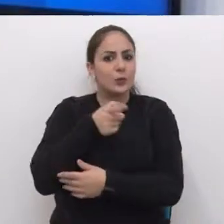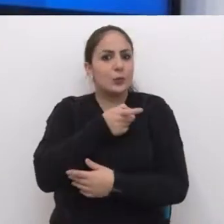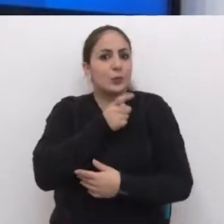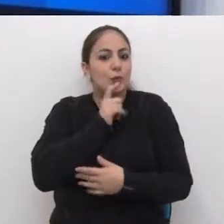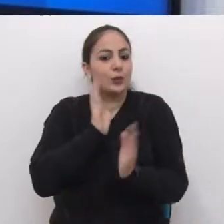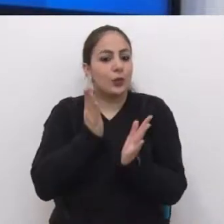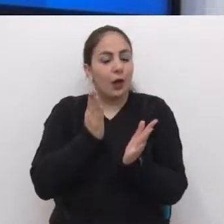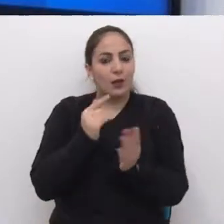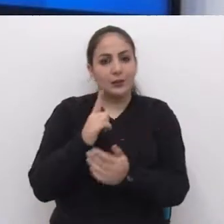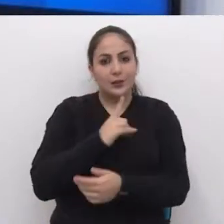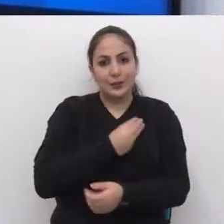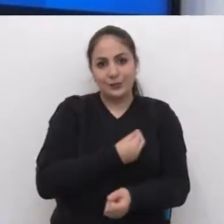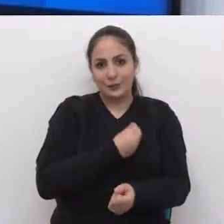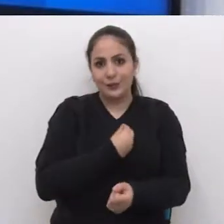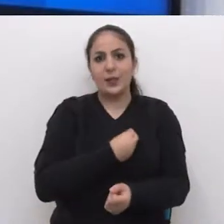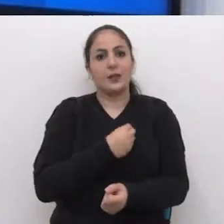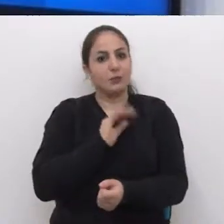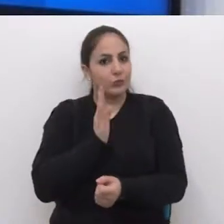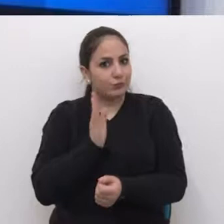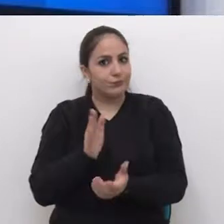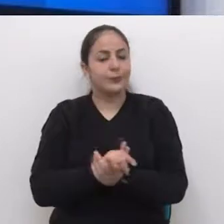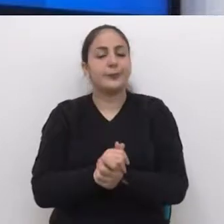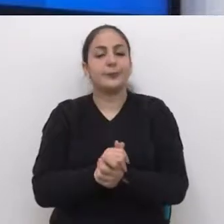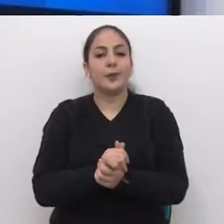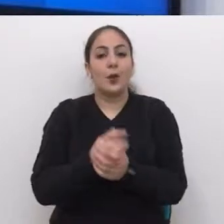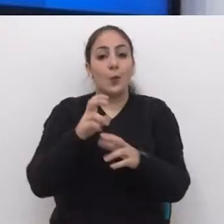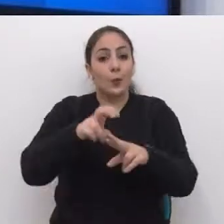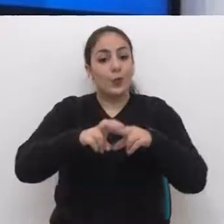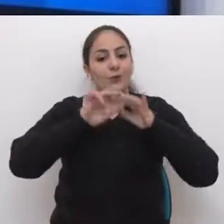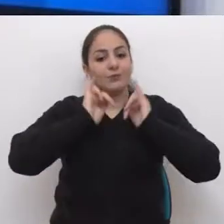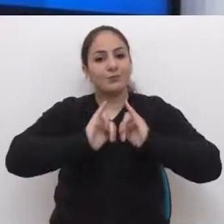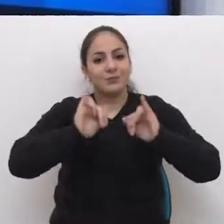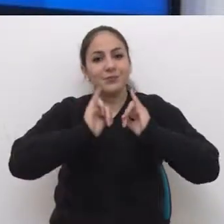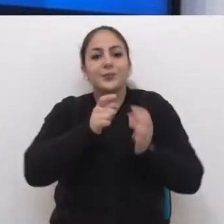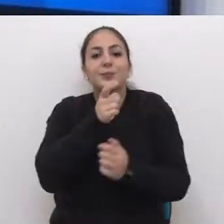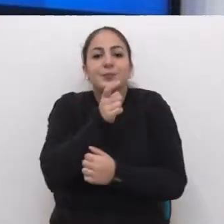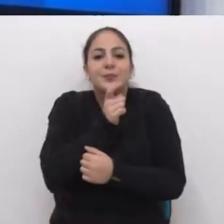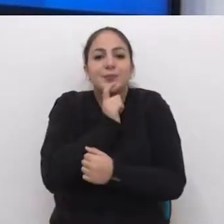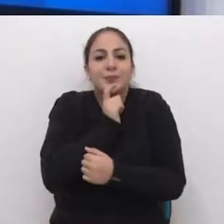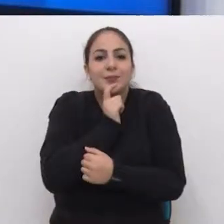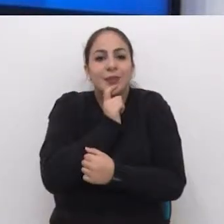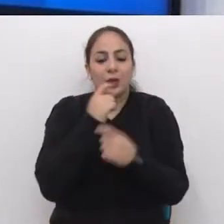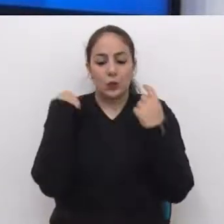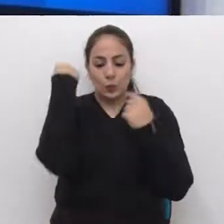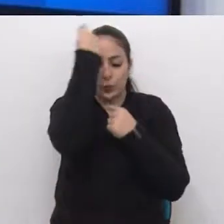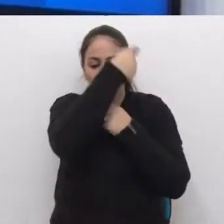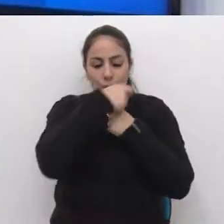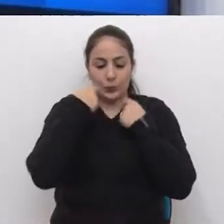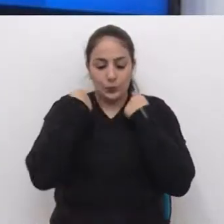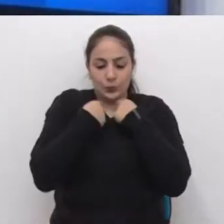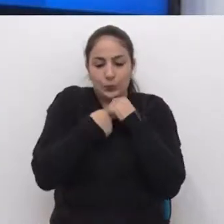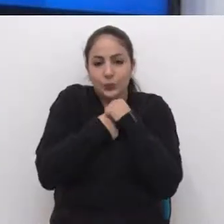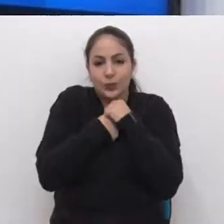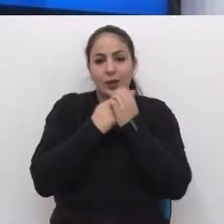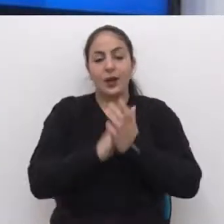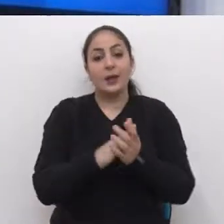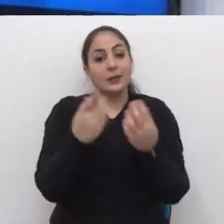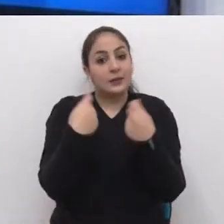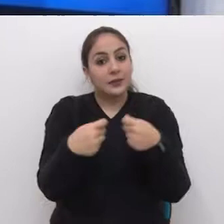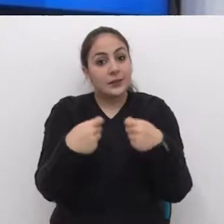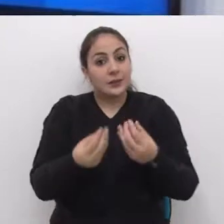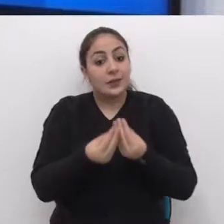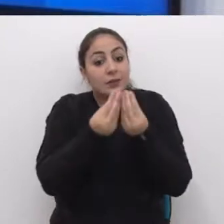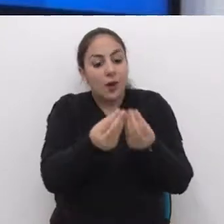dando as caras há alguns dias. Por isso, a campanha do agasalho quer sensibilizar a população para a necessidade de